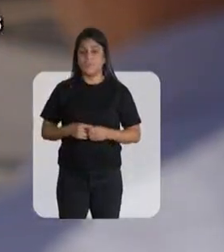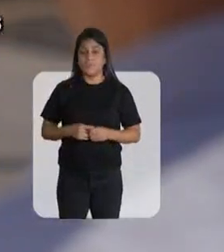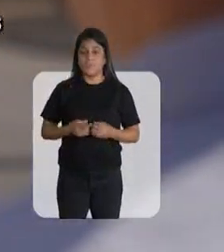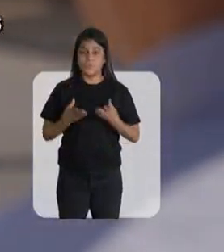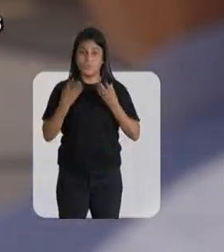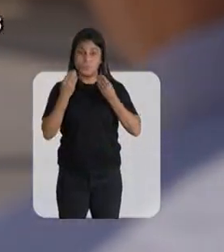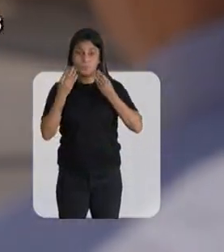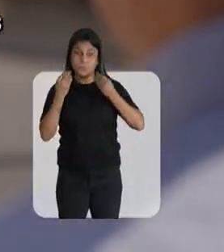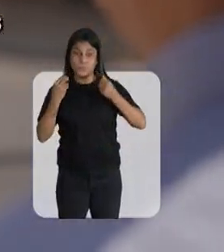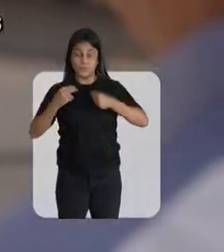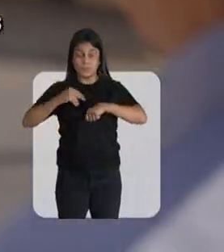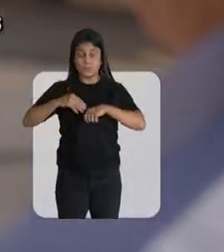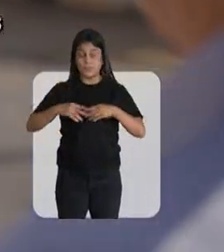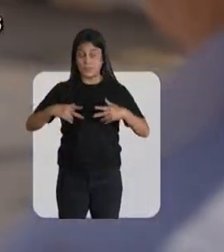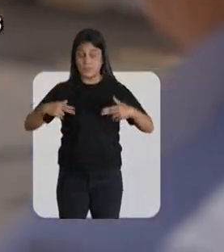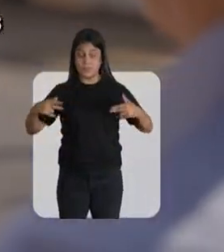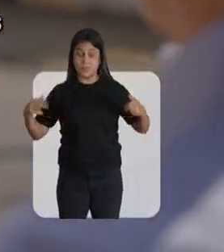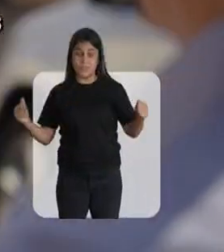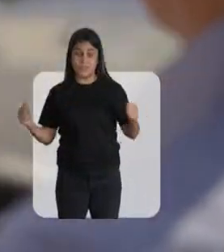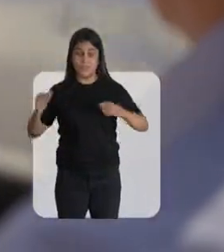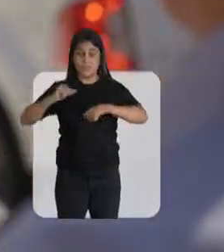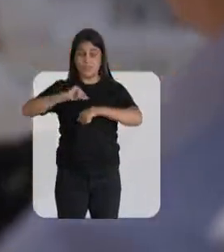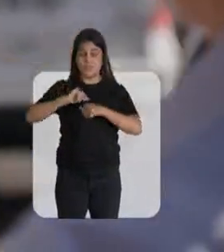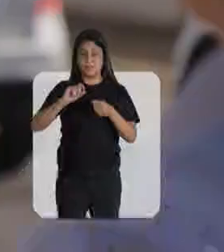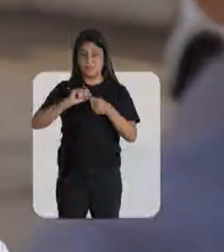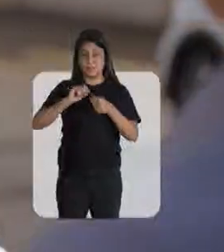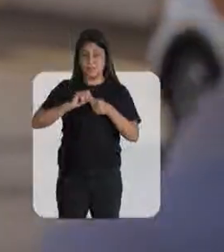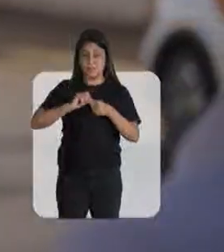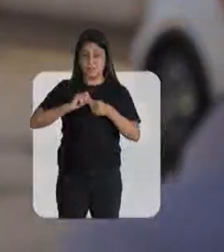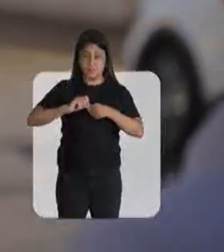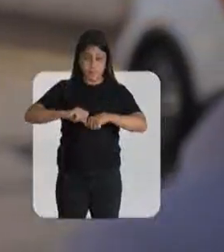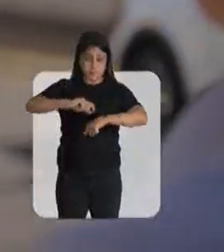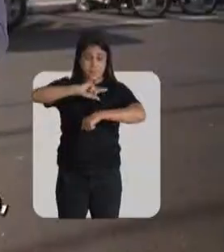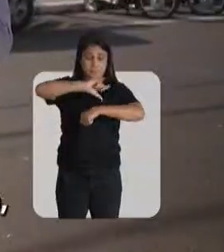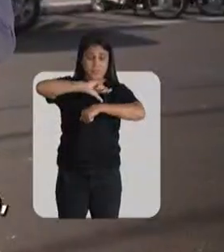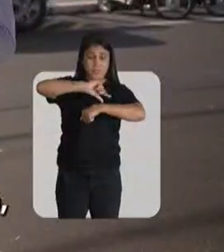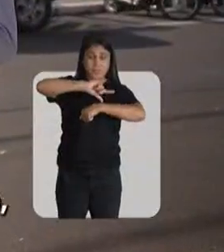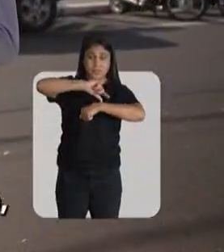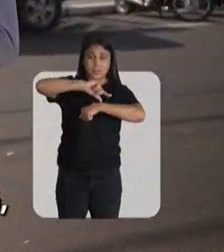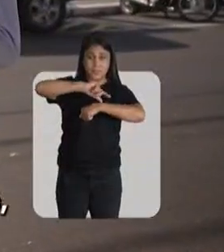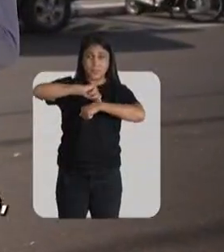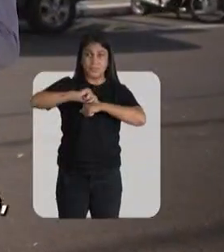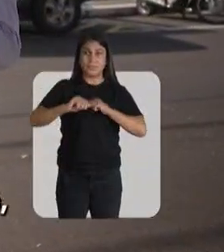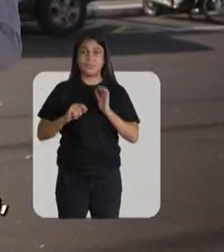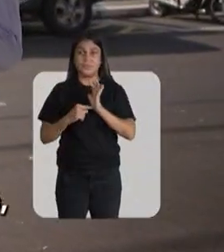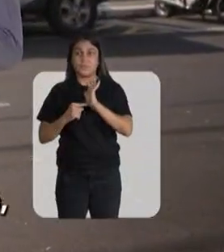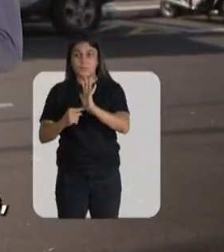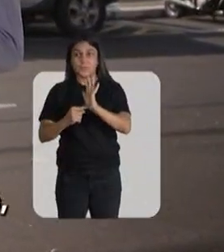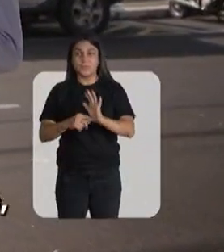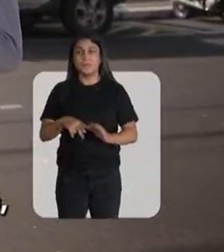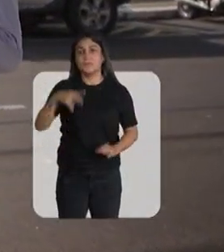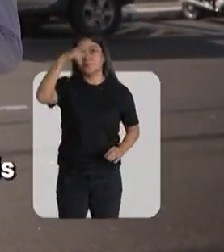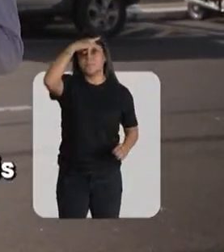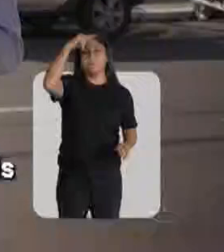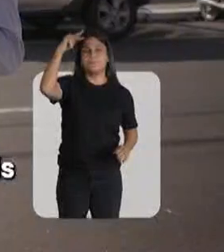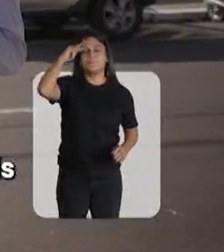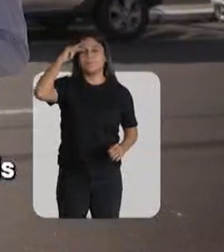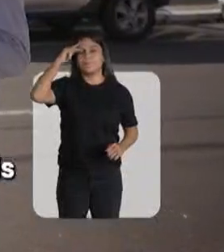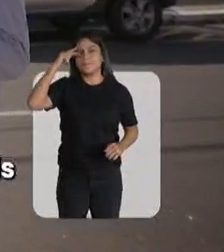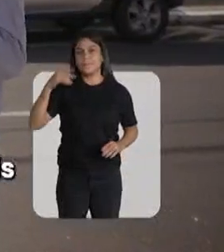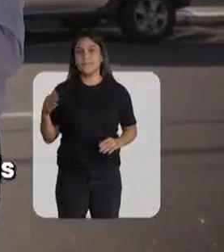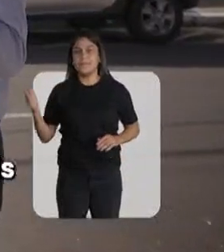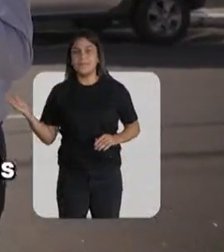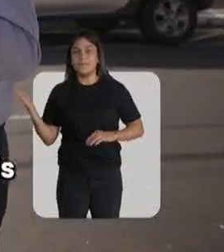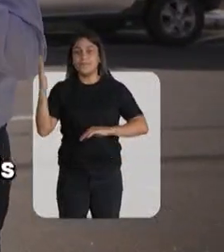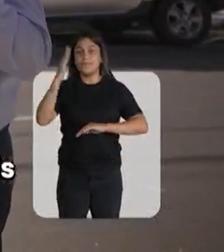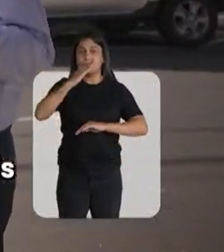atendimento estendido em três unidades até às 22 e vamos continuar cuidando muito da saúde Já conseguimos